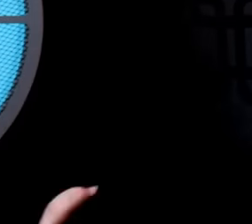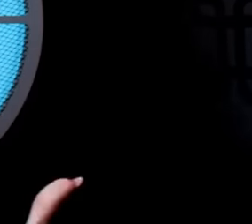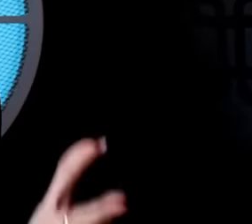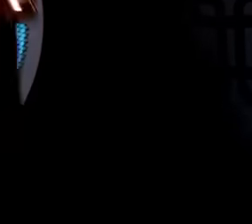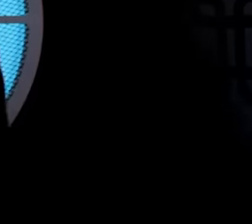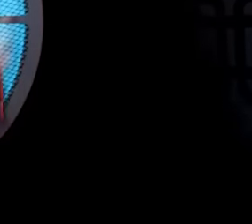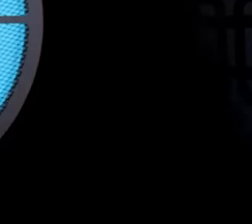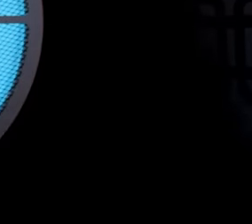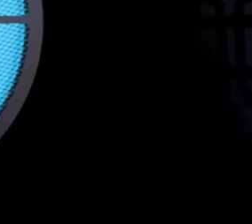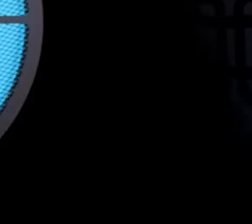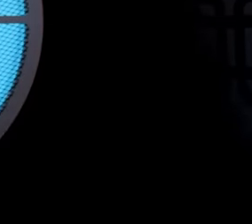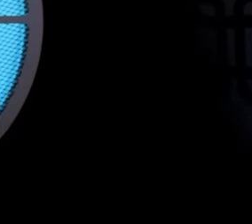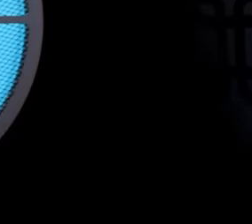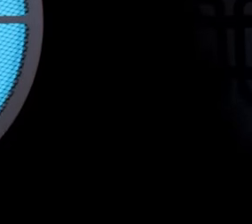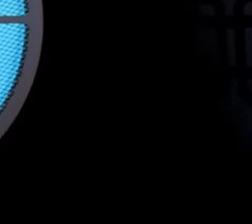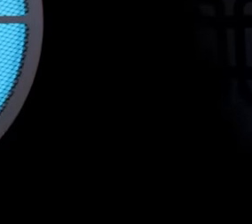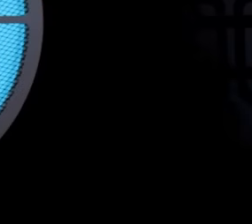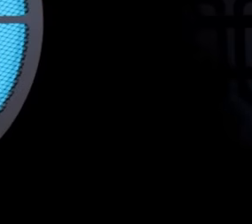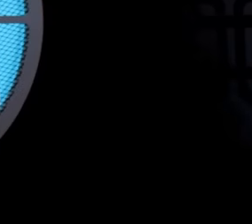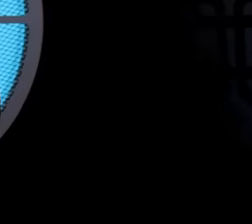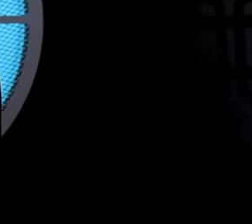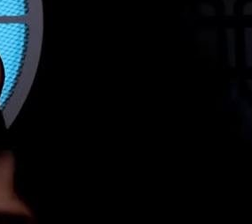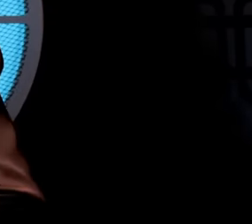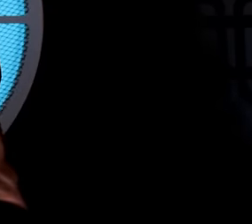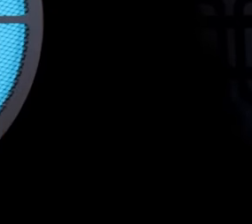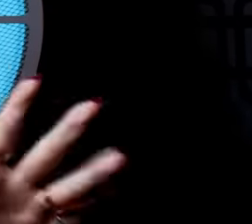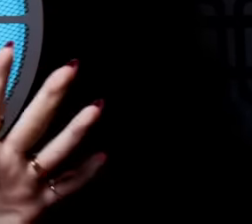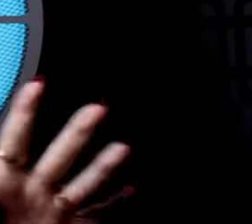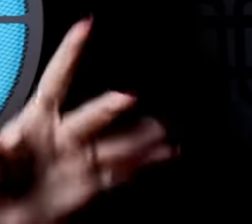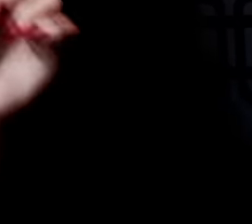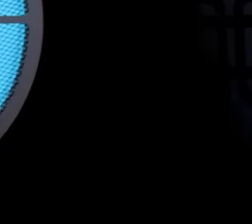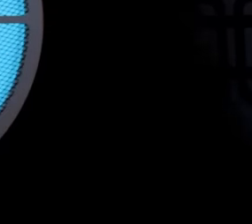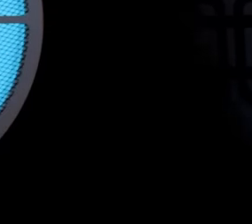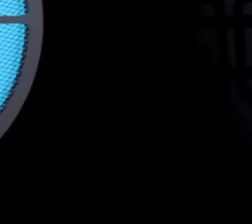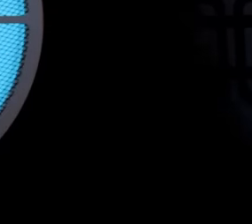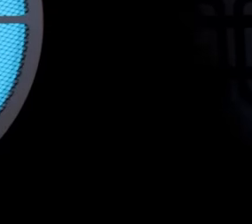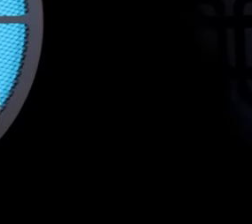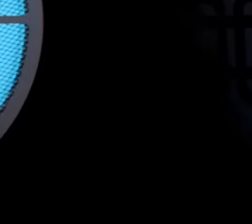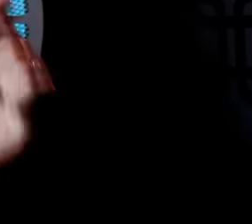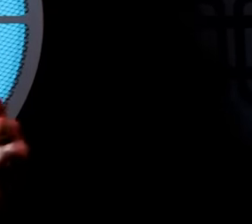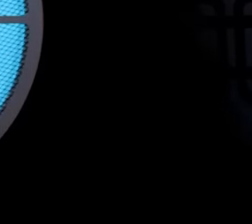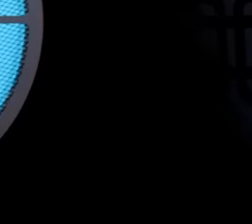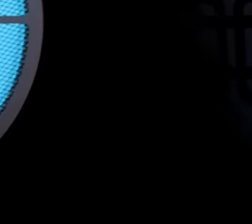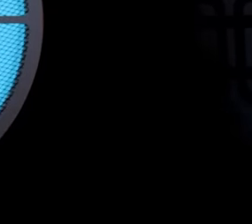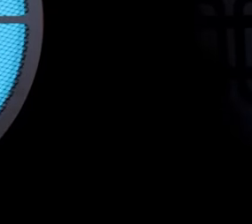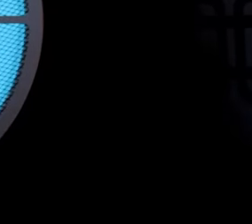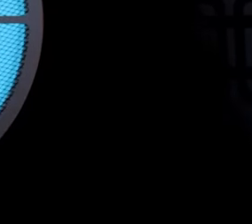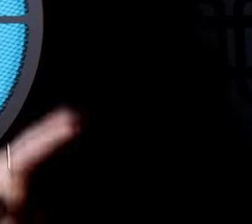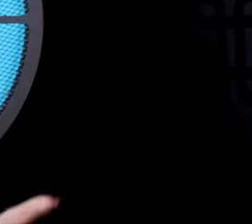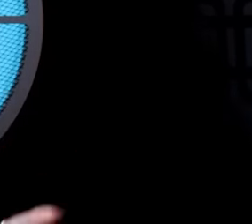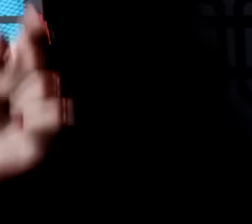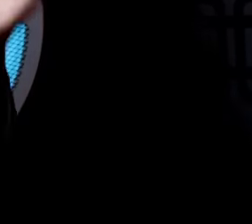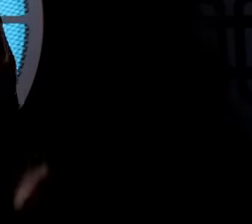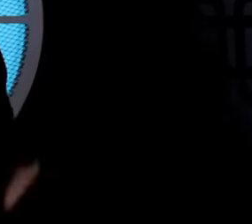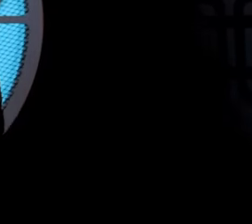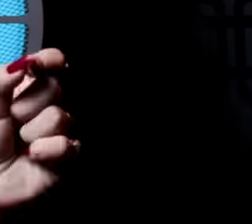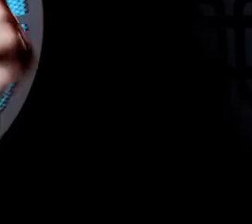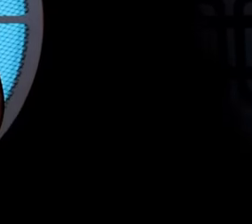ser igreja com a gente aqui no nosso campus online. Não se esqueça de correr até as nossas redes sociais, no nosso